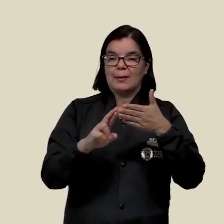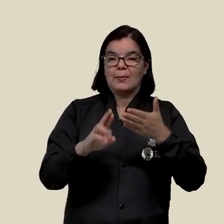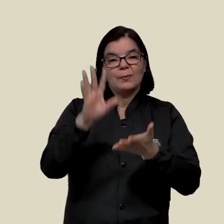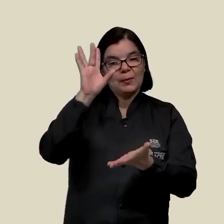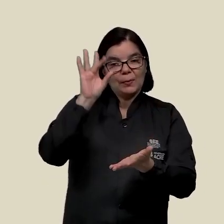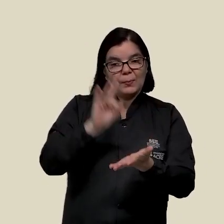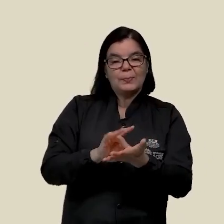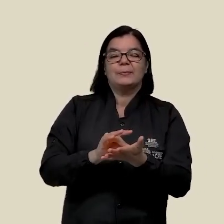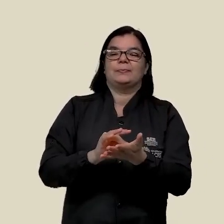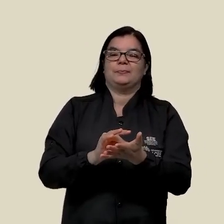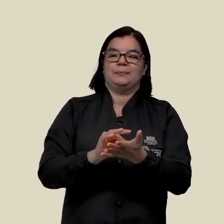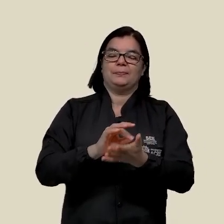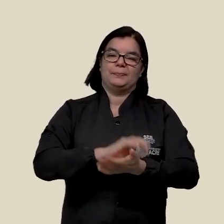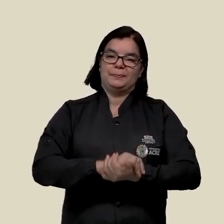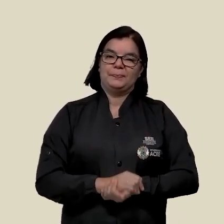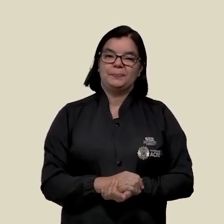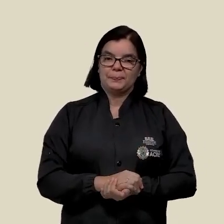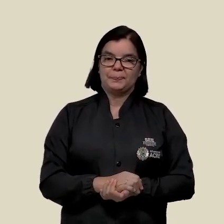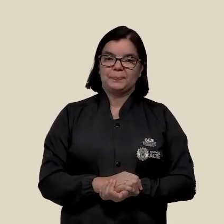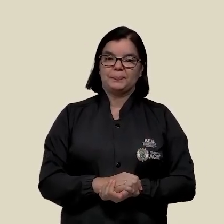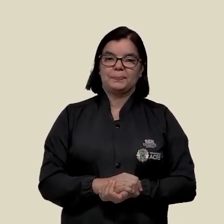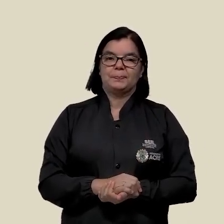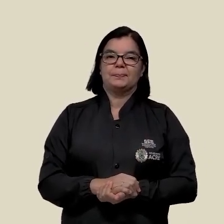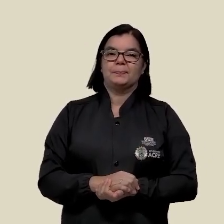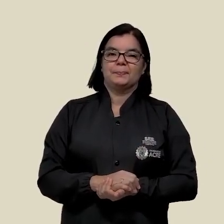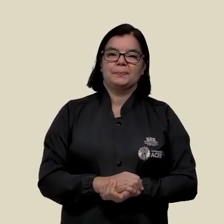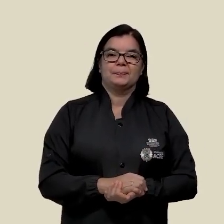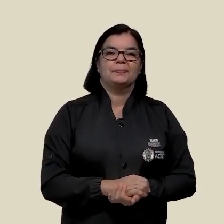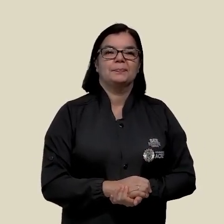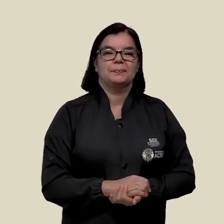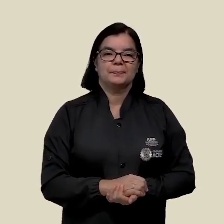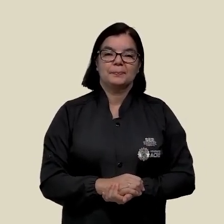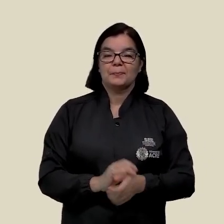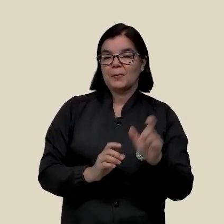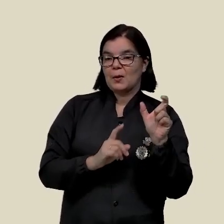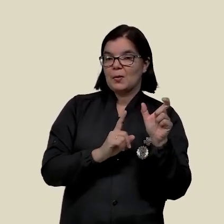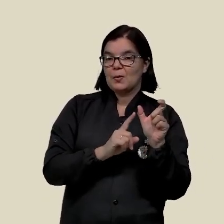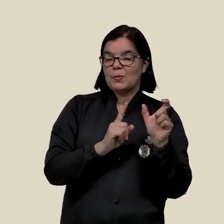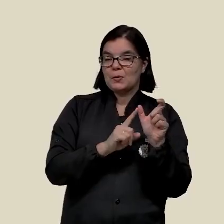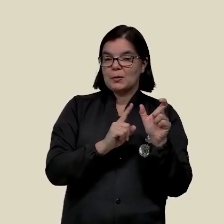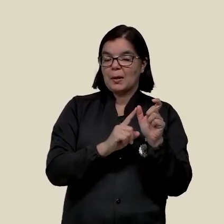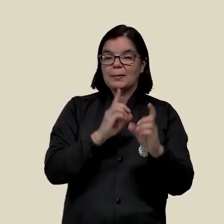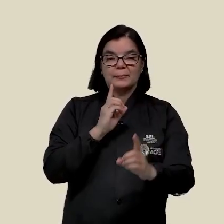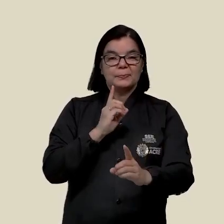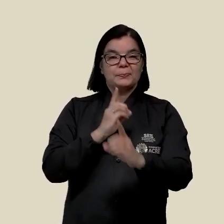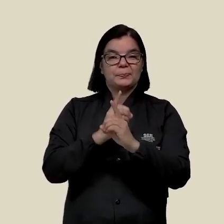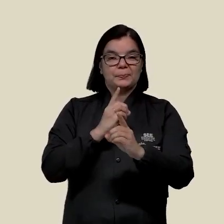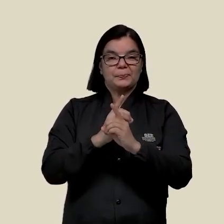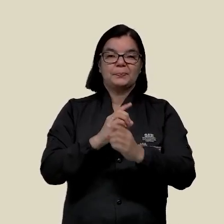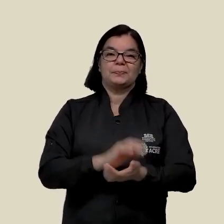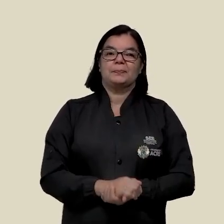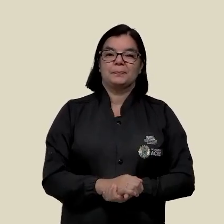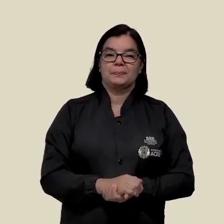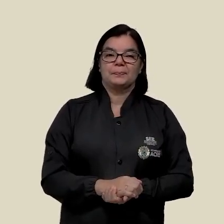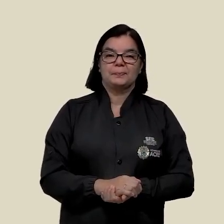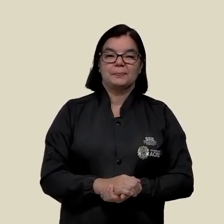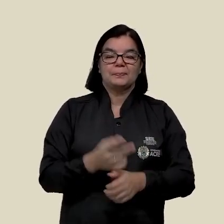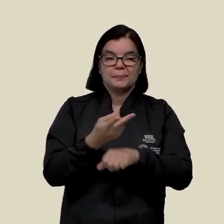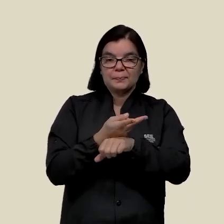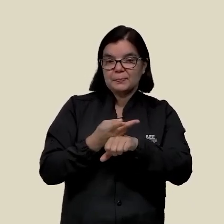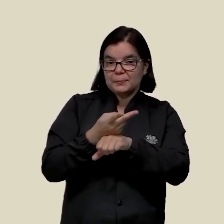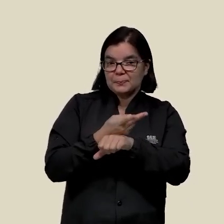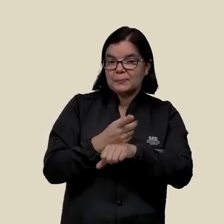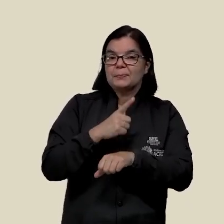a uma obra original. Qual é a palavra que a gente pode localizar aí na nossa